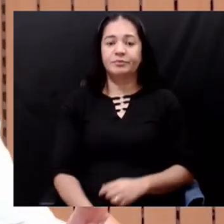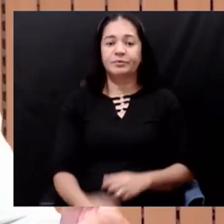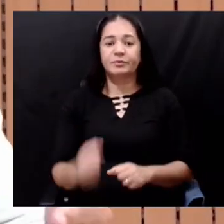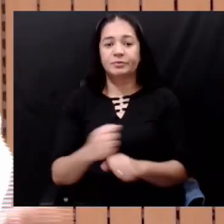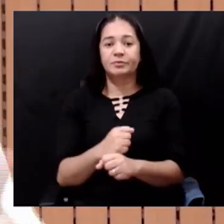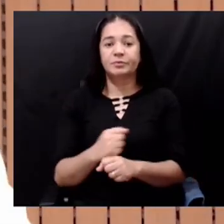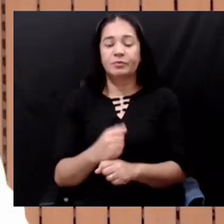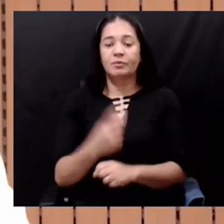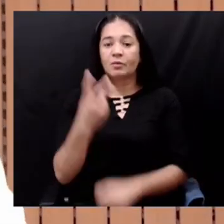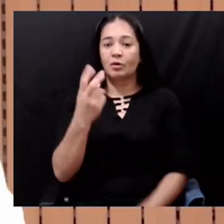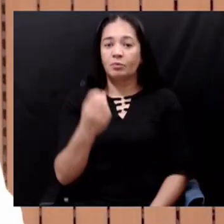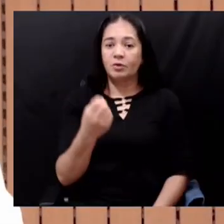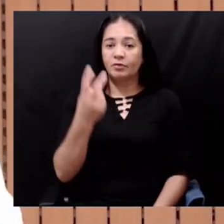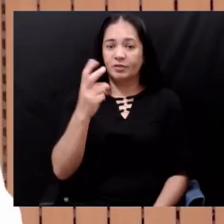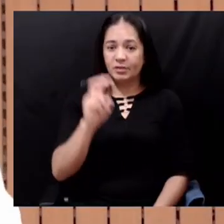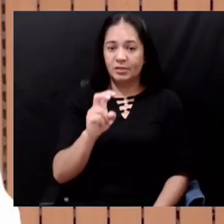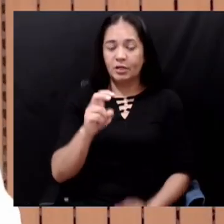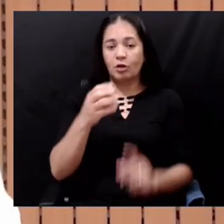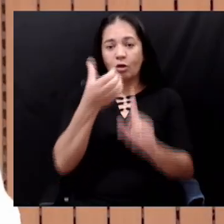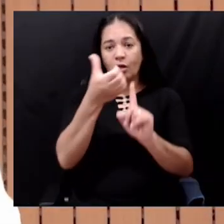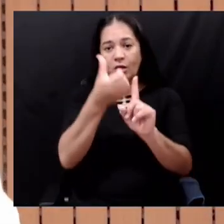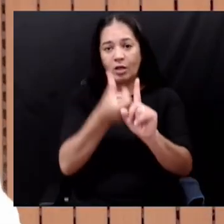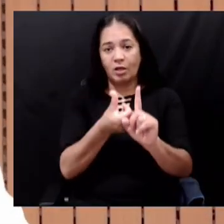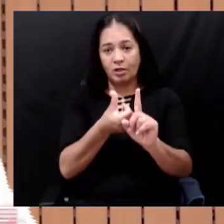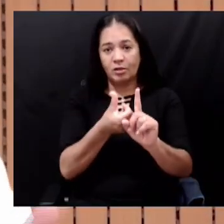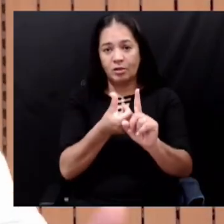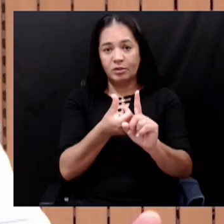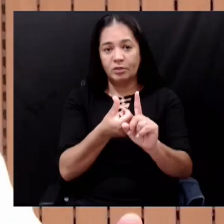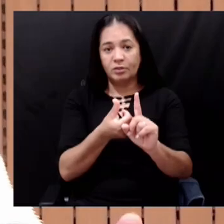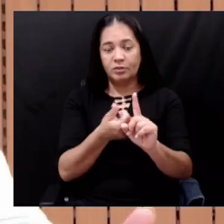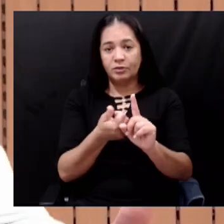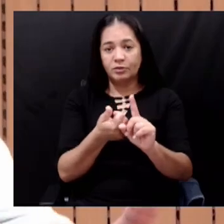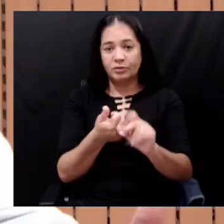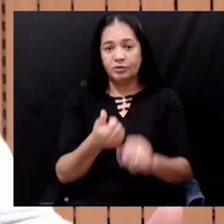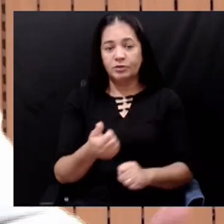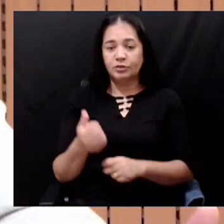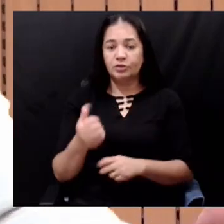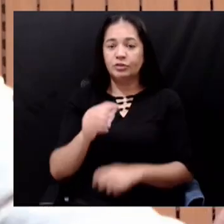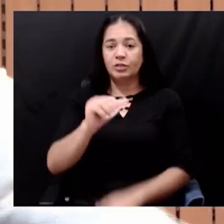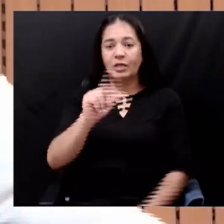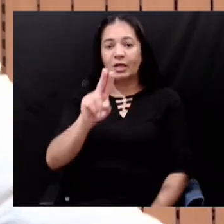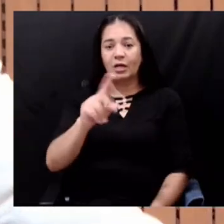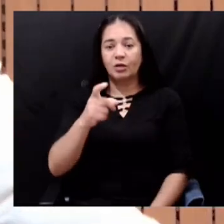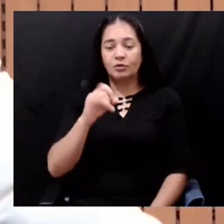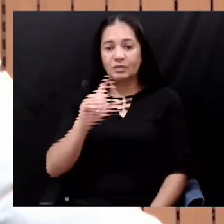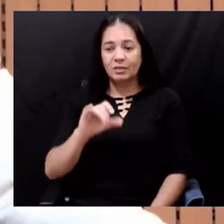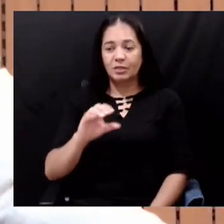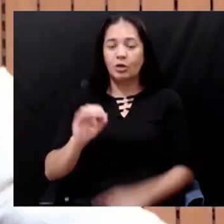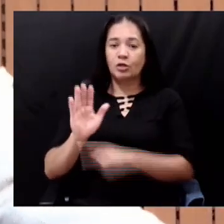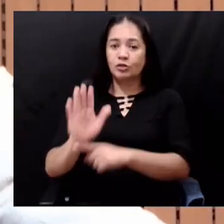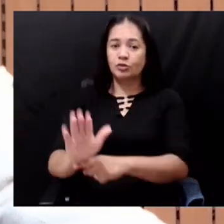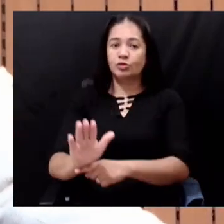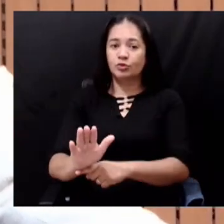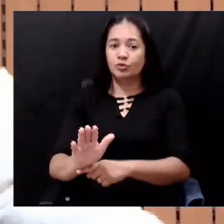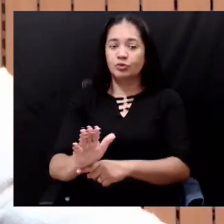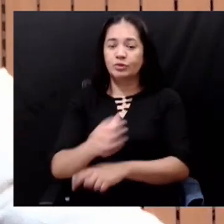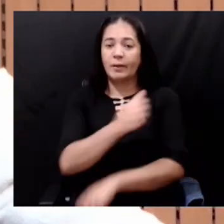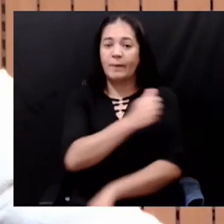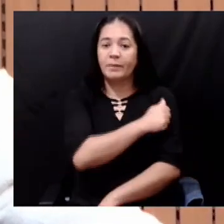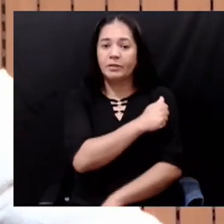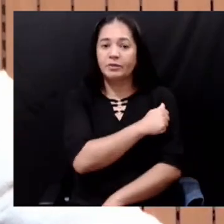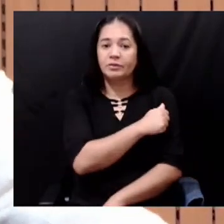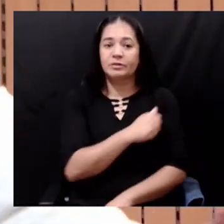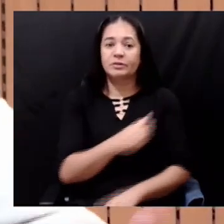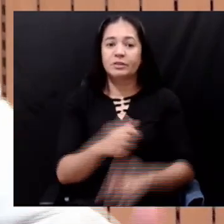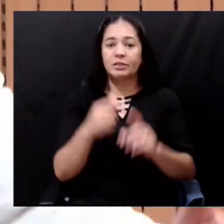meses de auxílio permanência aos estudantes, de R$200, e 7 meses para a equipe de